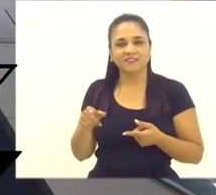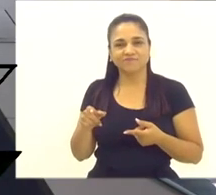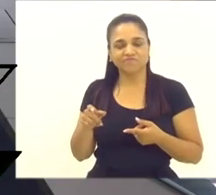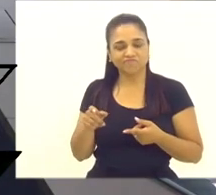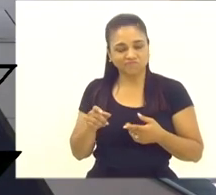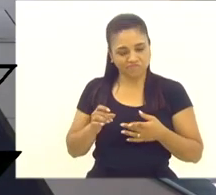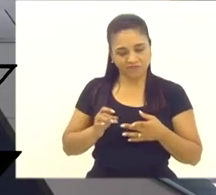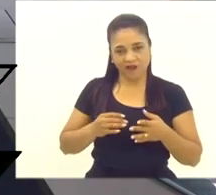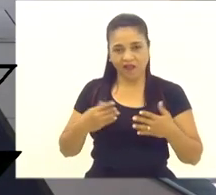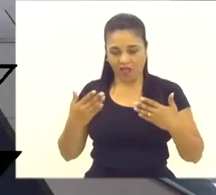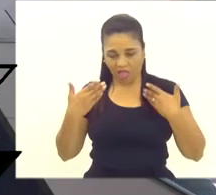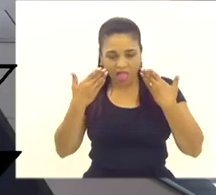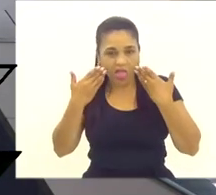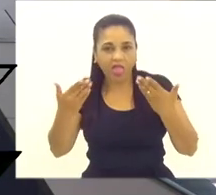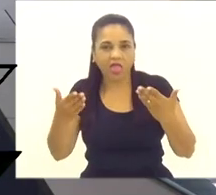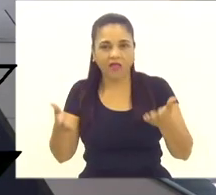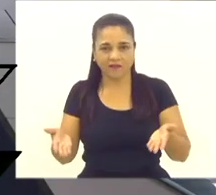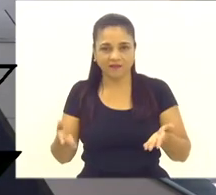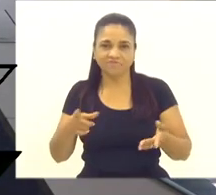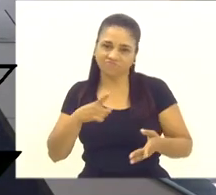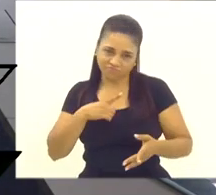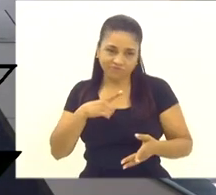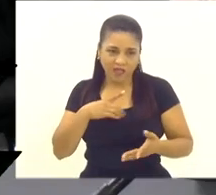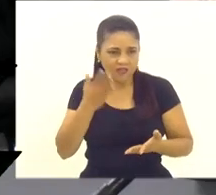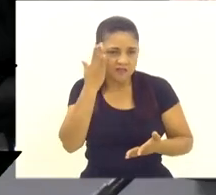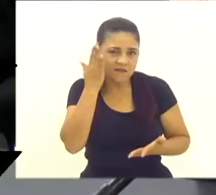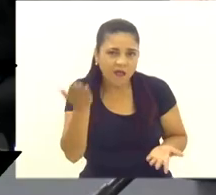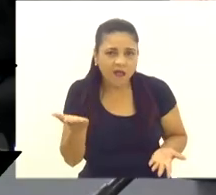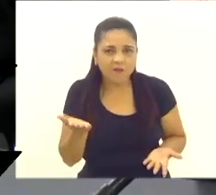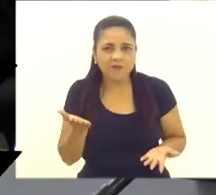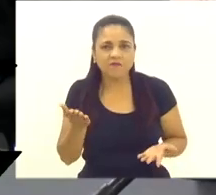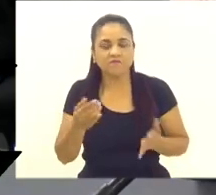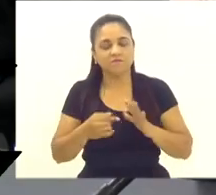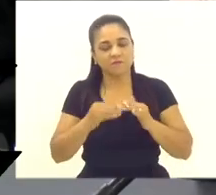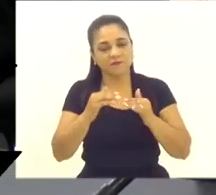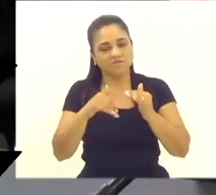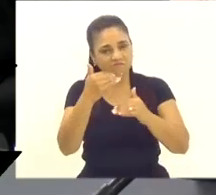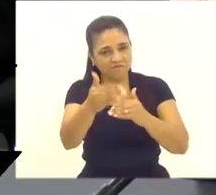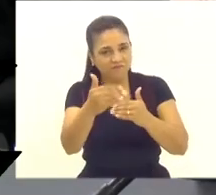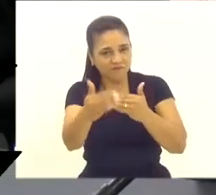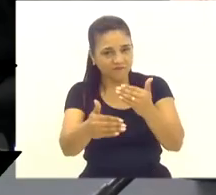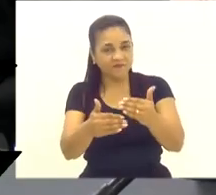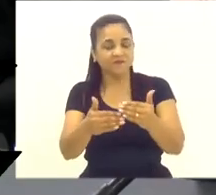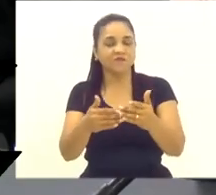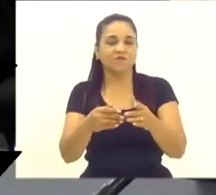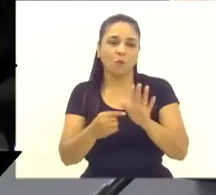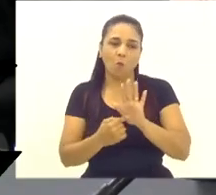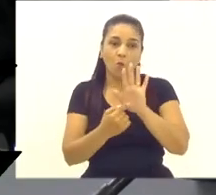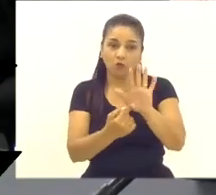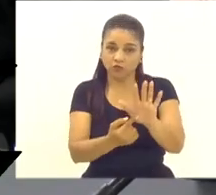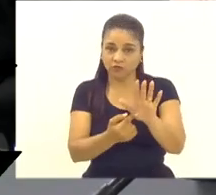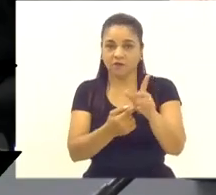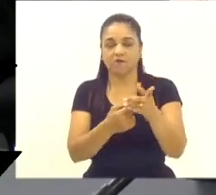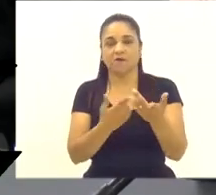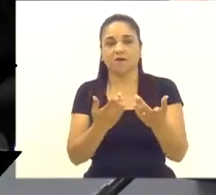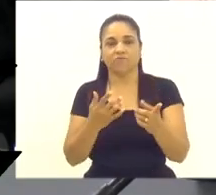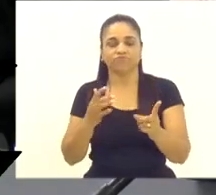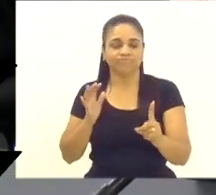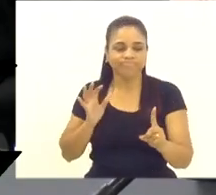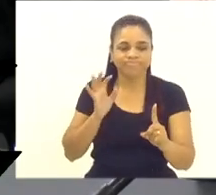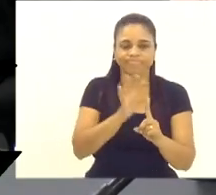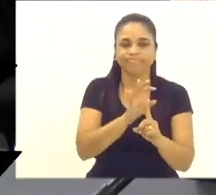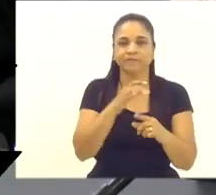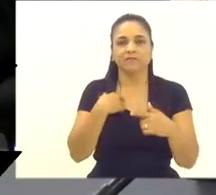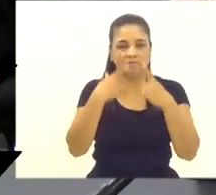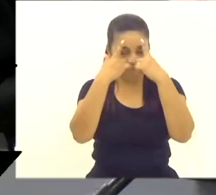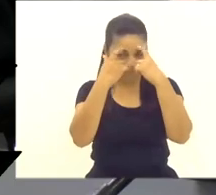então porque a gente sabe que tem né mais para frente eu vou mostrar alguns exemplos de ataques e a gente vê que esses